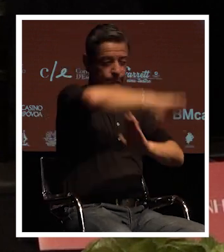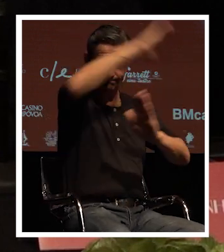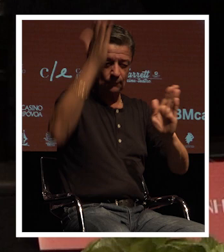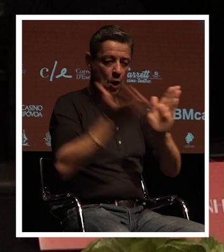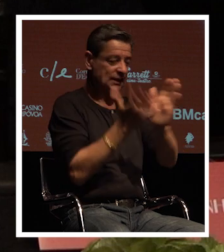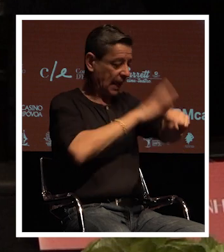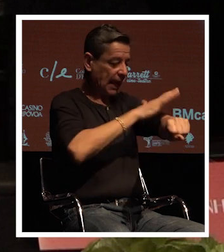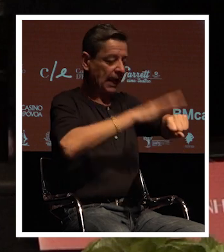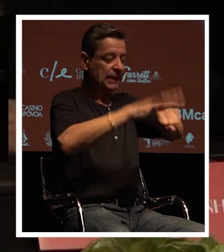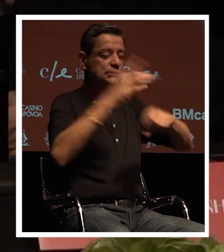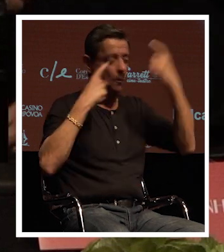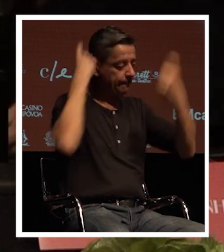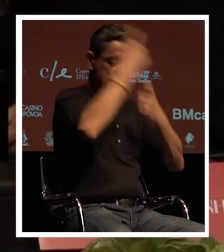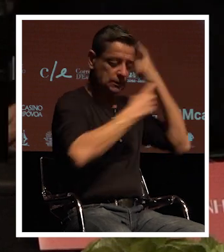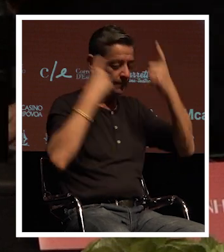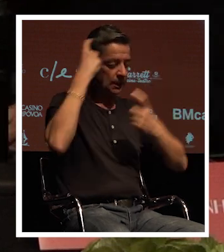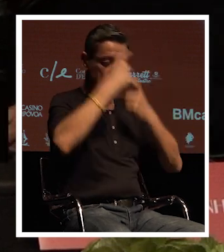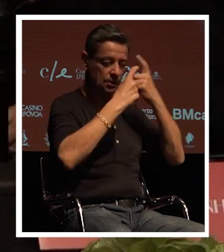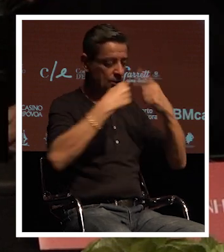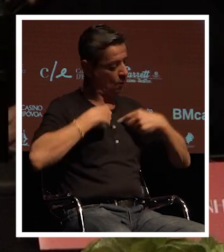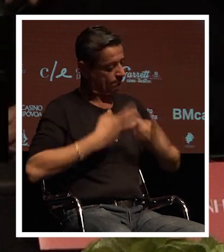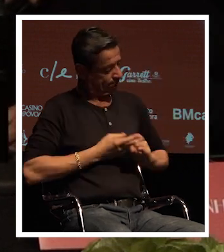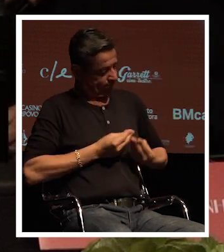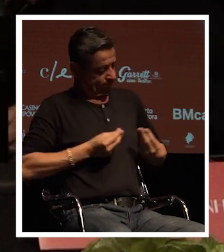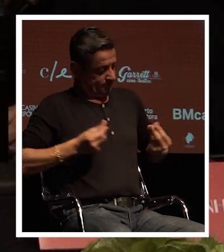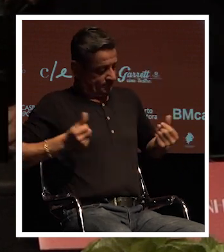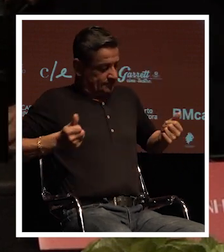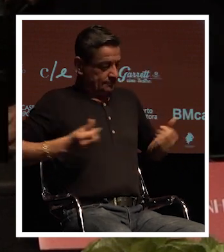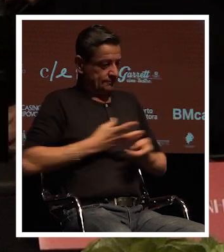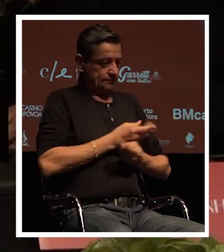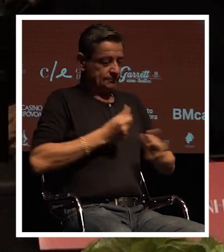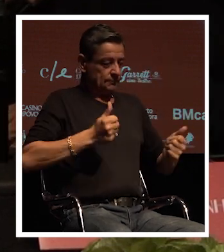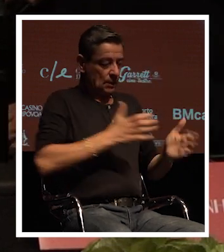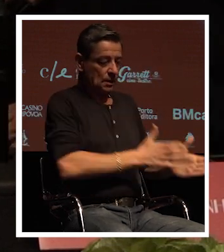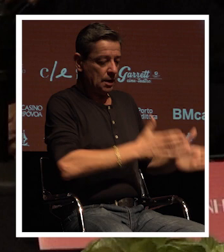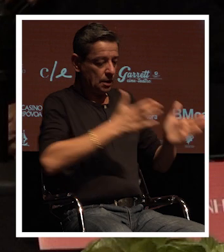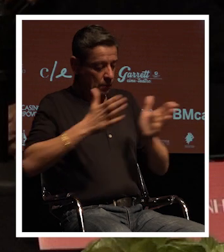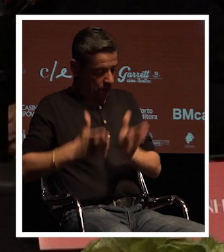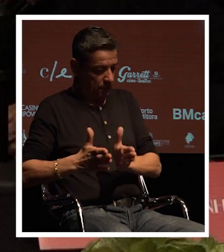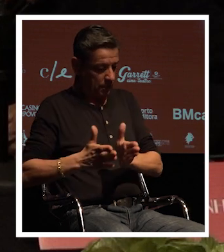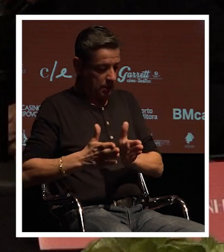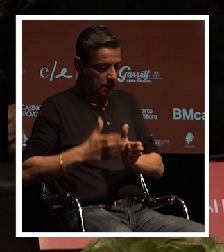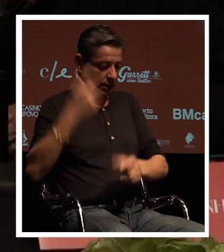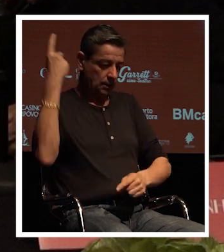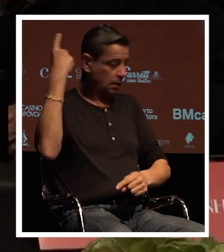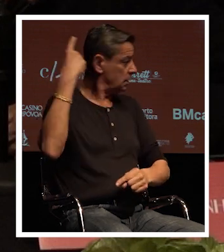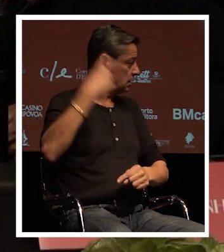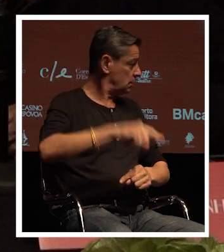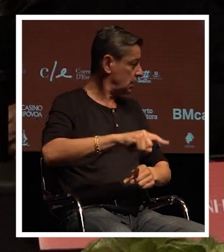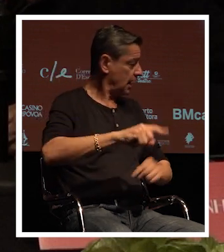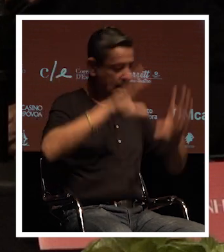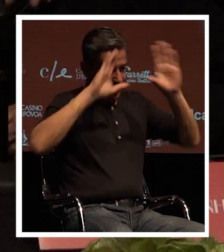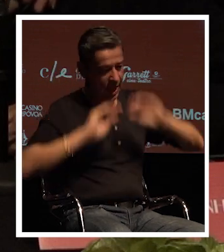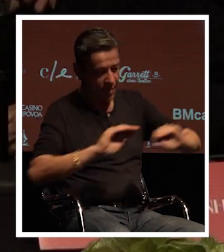pensamento o meu humilde objetivo com este manifesto que se segue é provar que esse argumento é provar esse argumento e